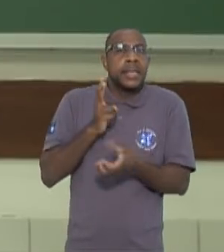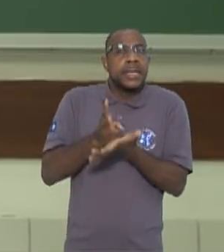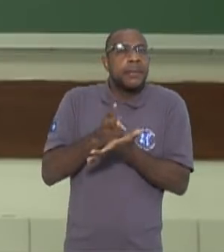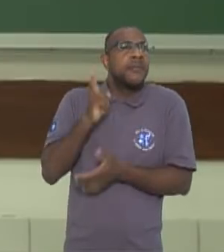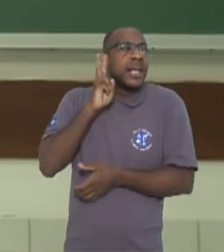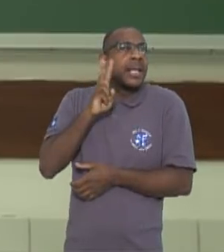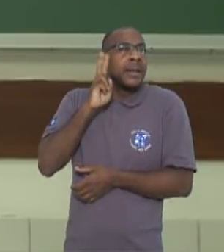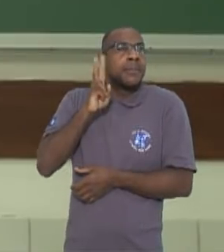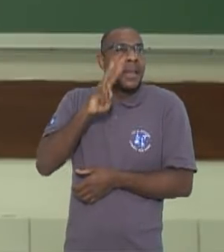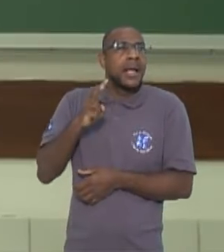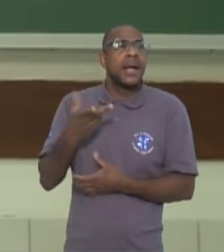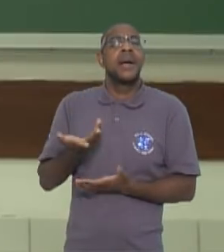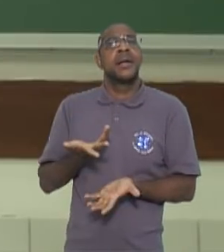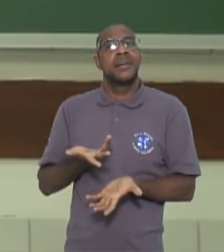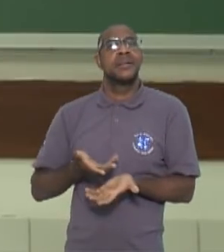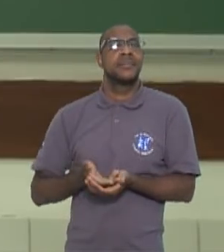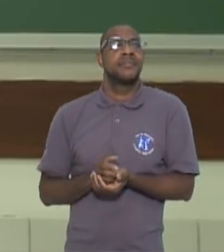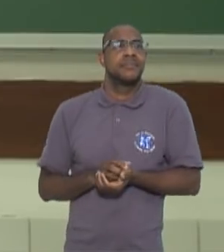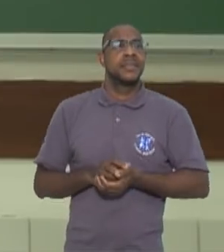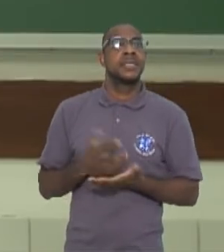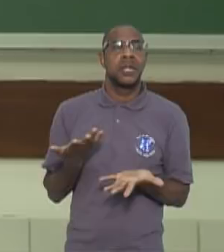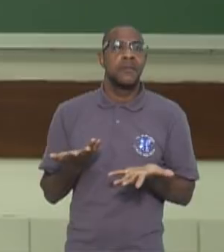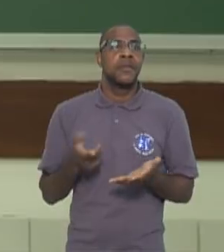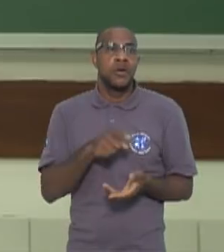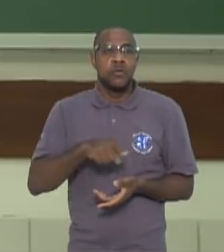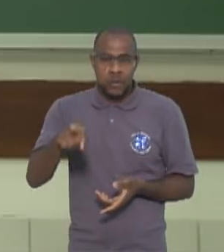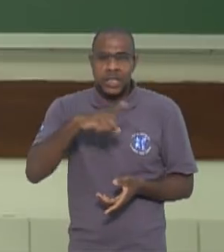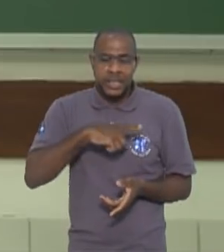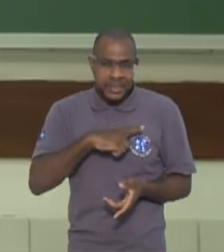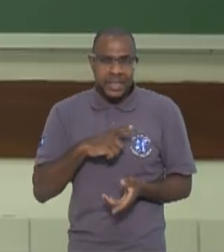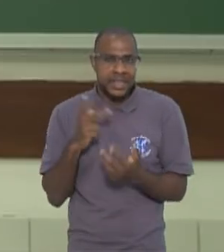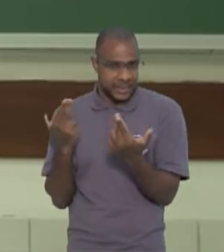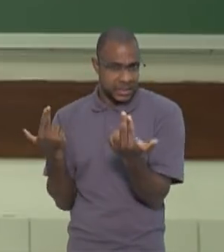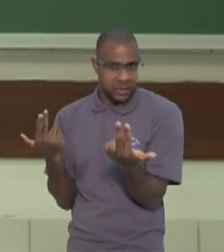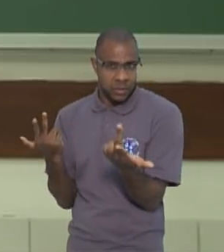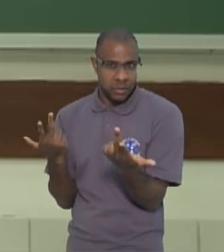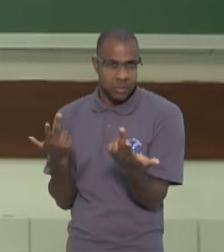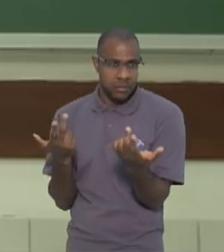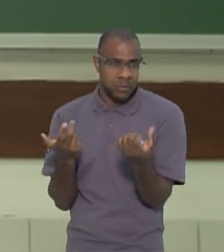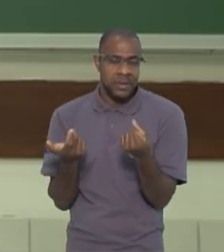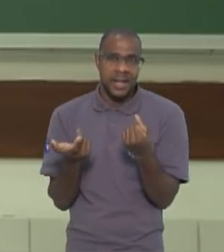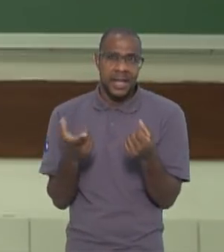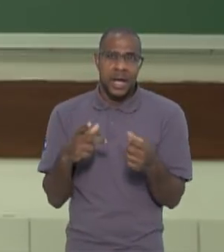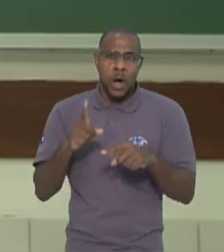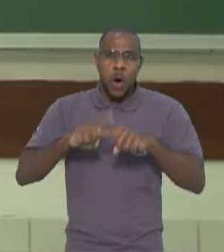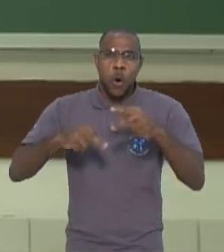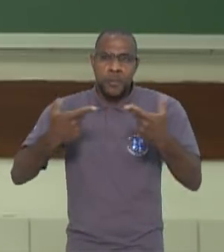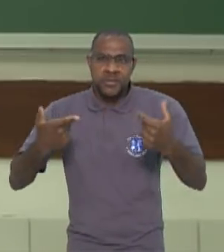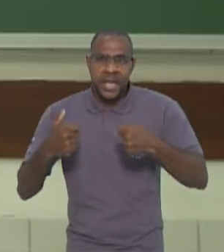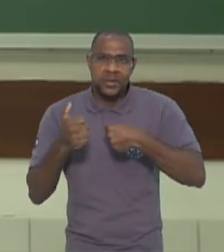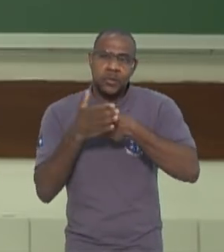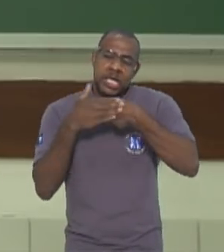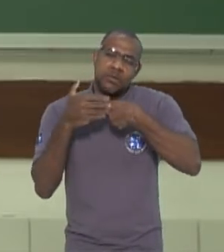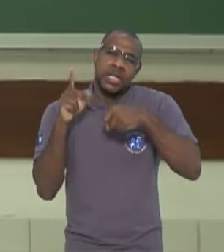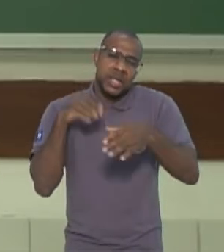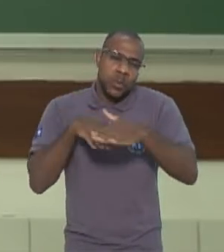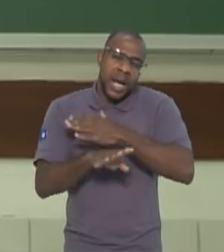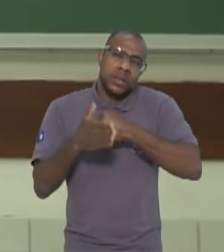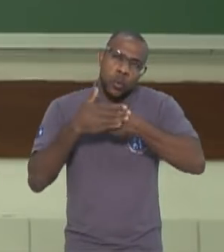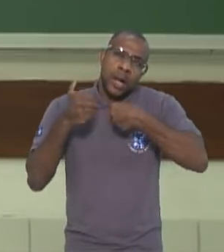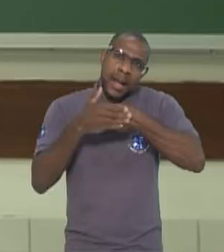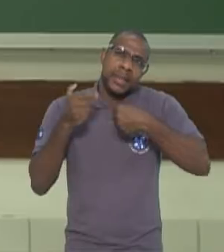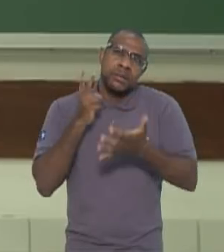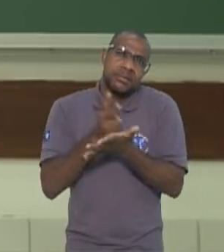objetos da minha infância. Então, vocês vão pensar nesses objetos afetivos que vocês têm um carinho, que lembra alguma coisa para vocês e